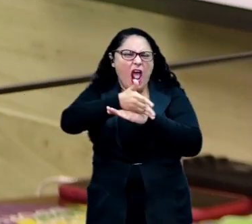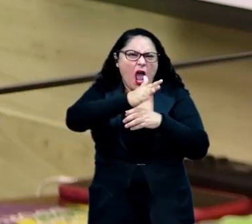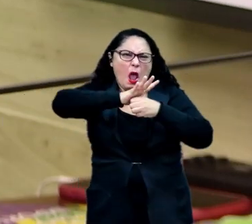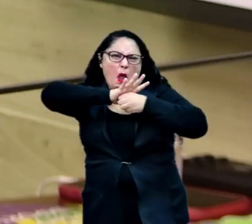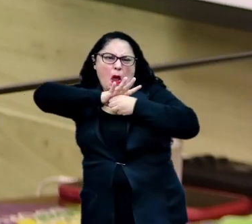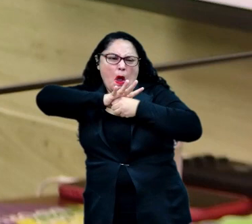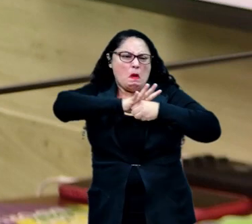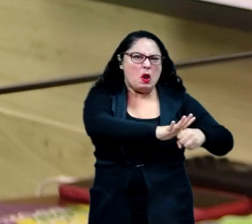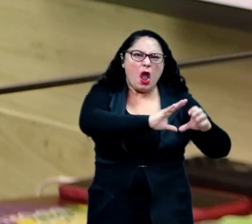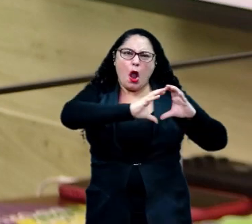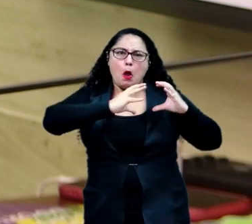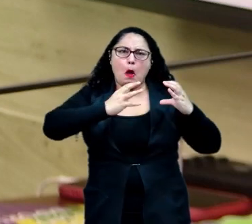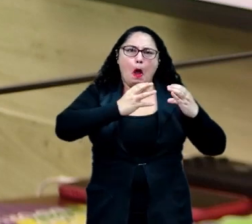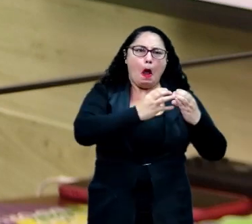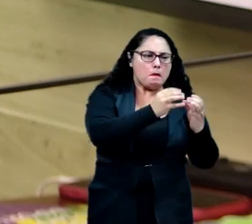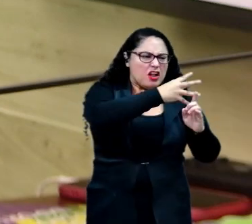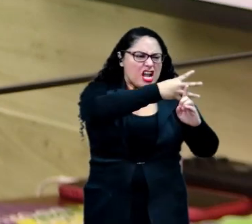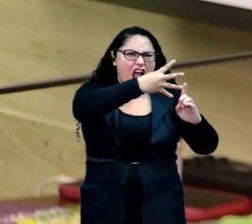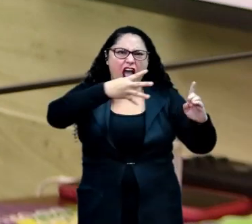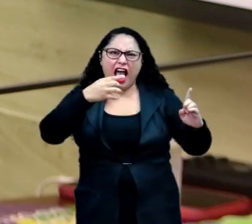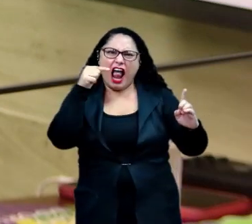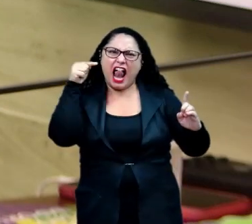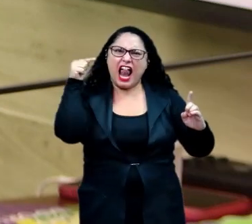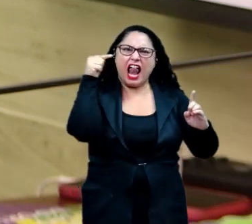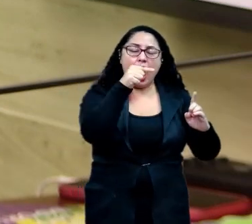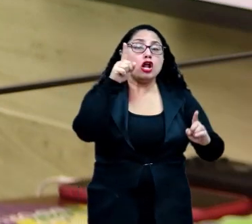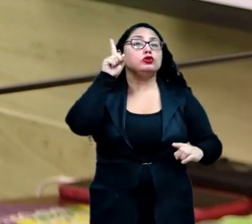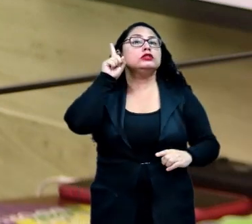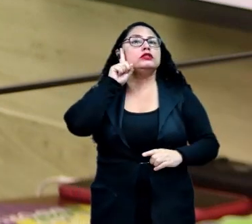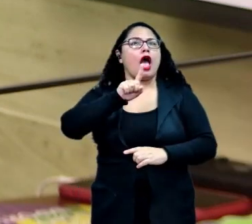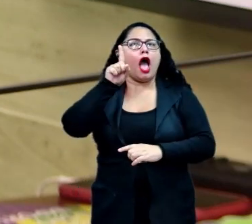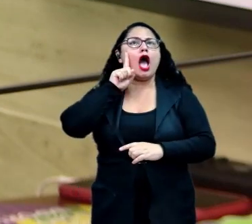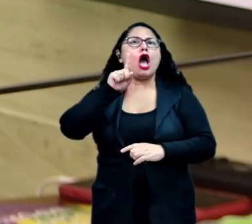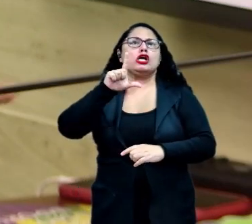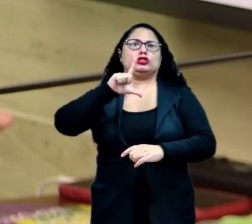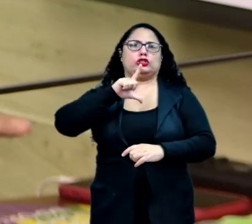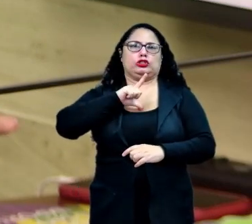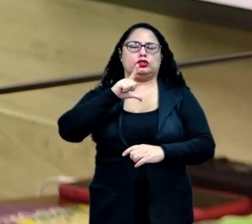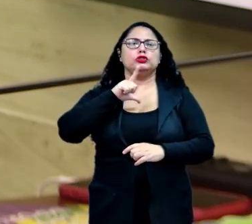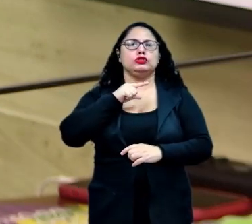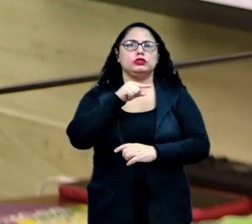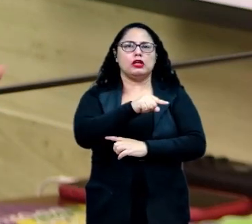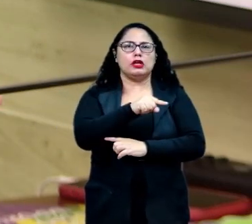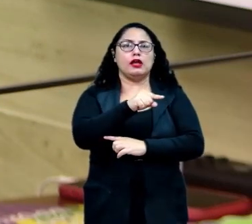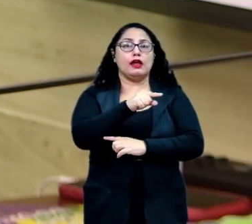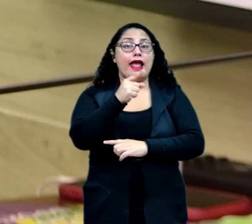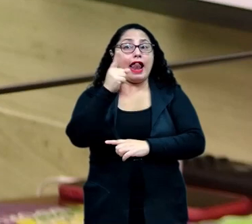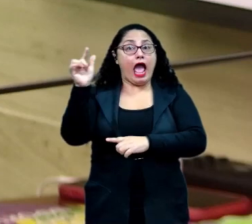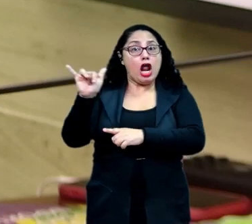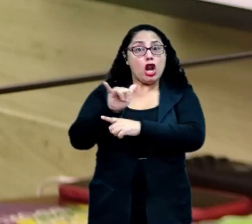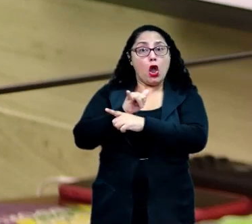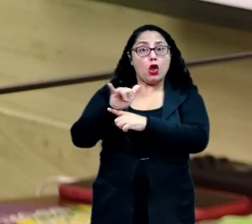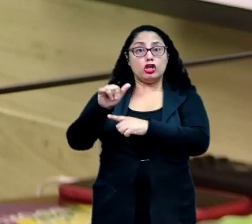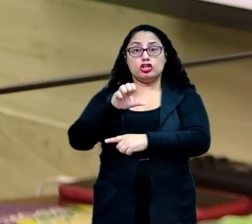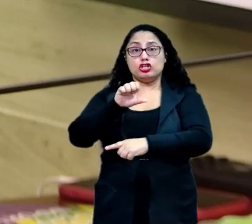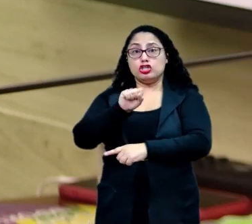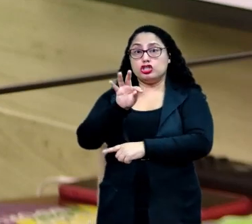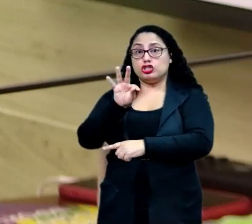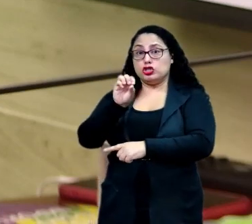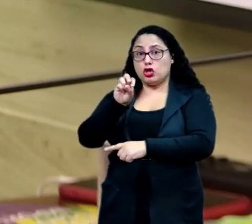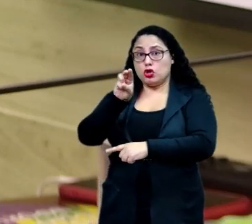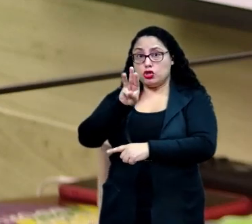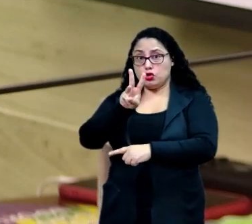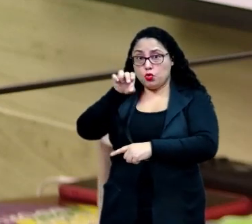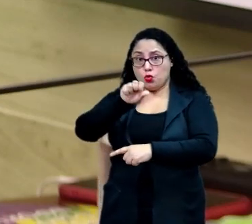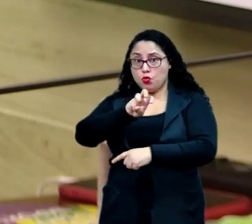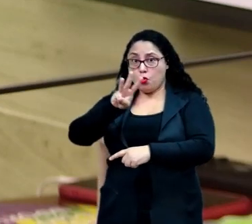oprimir a comunidade LGBT. Lá nos Estados Unidos, era em Nova York, Stonewall,